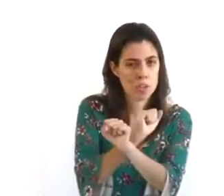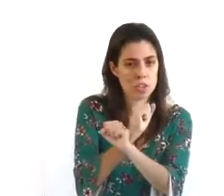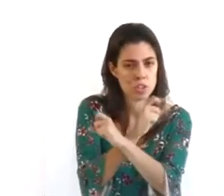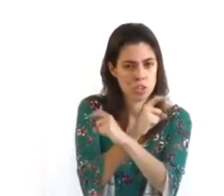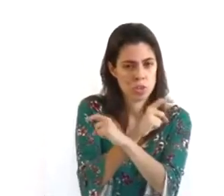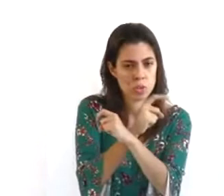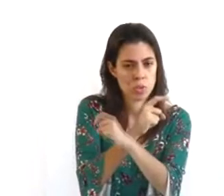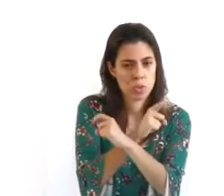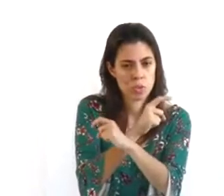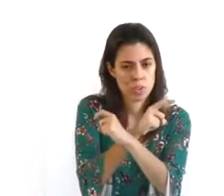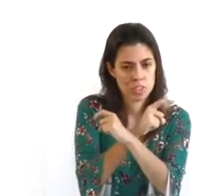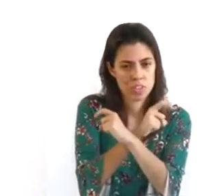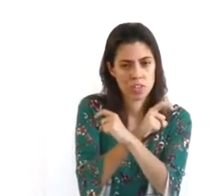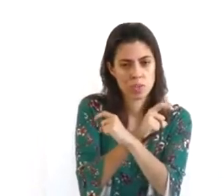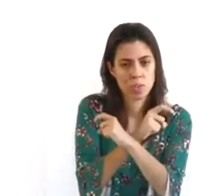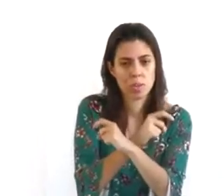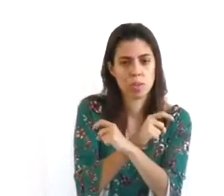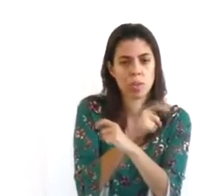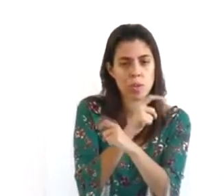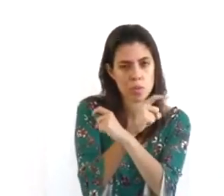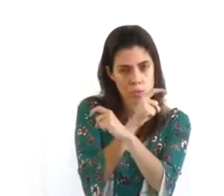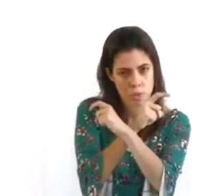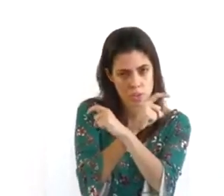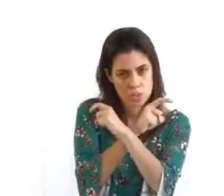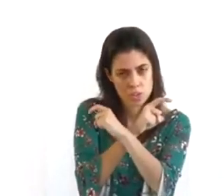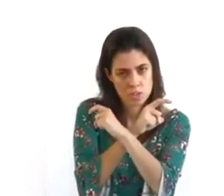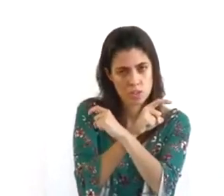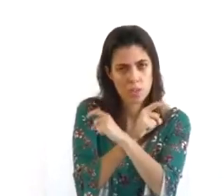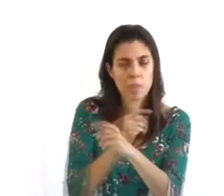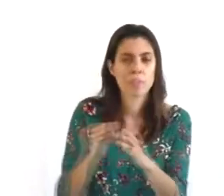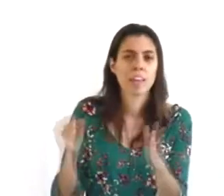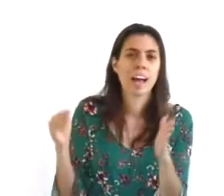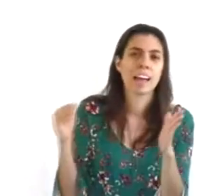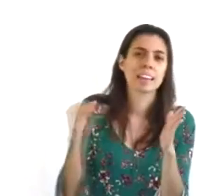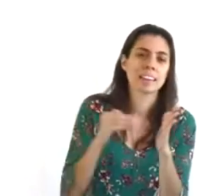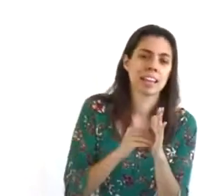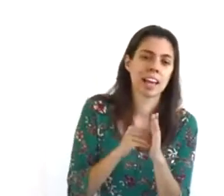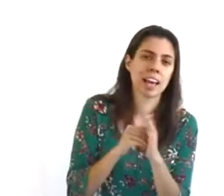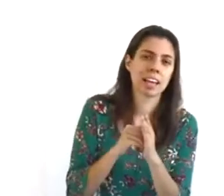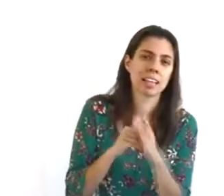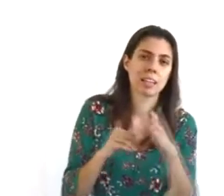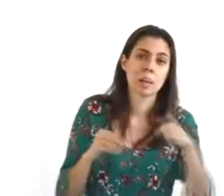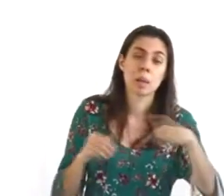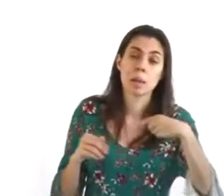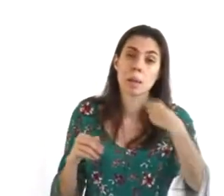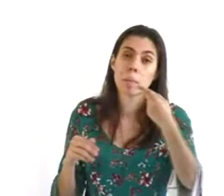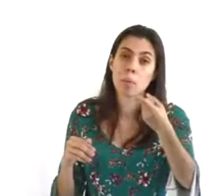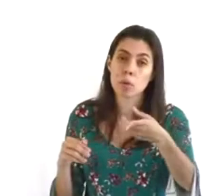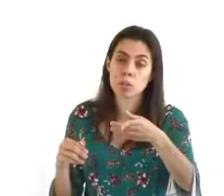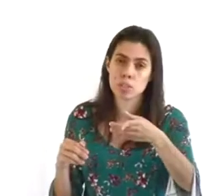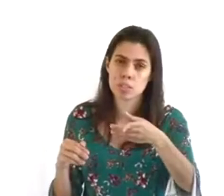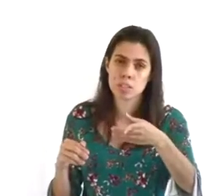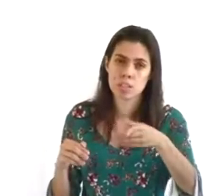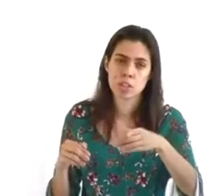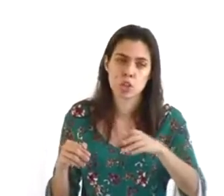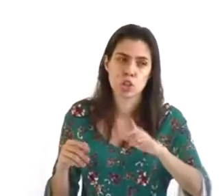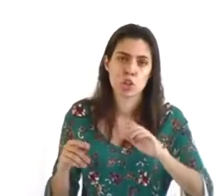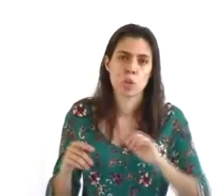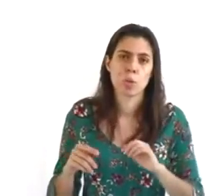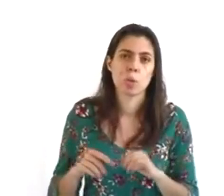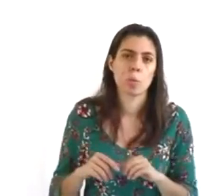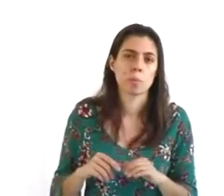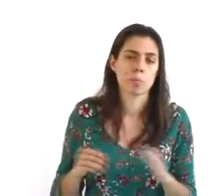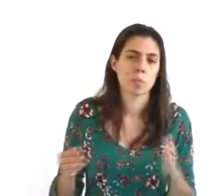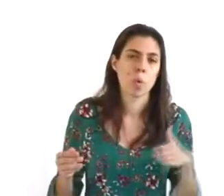serão constituídos em nação, eles terão seus reis, mas infelizmente Israel se desviará dos caminhos do Senhor, trocará o Senhor por